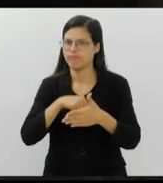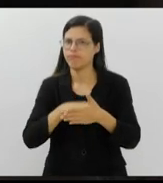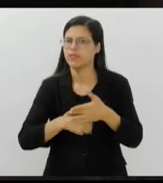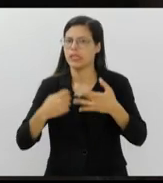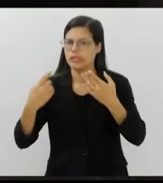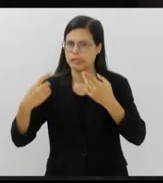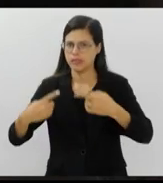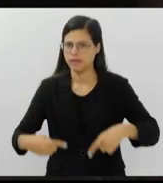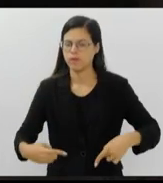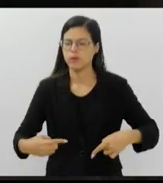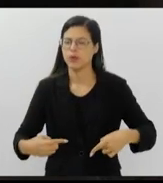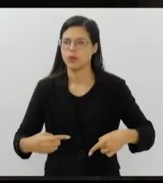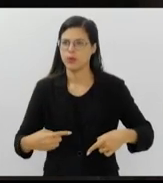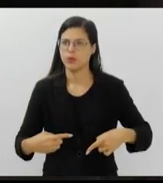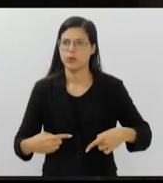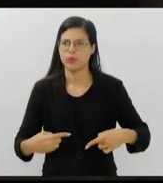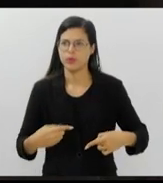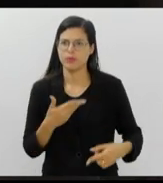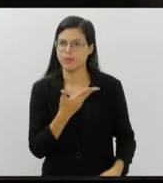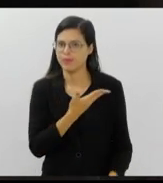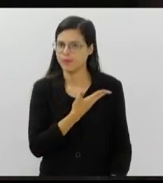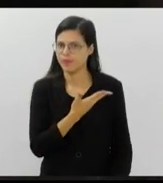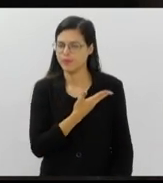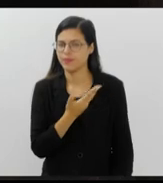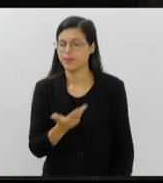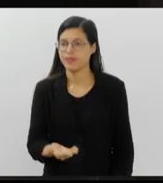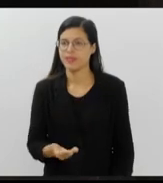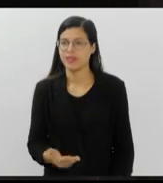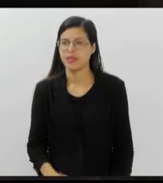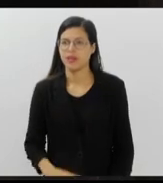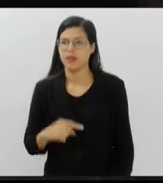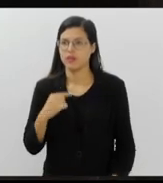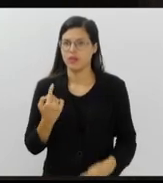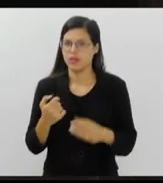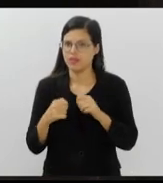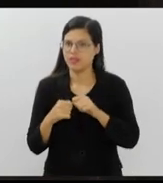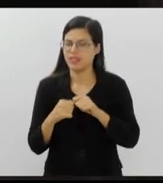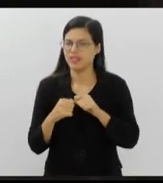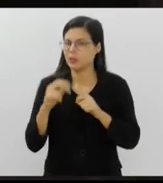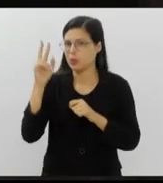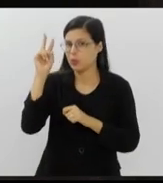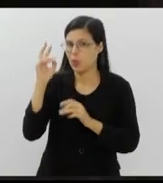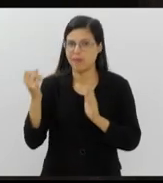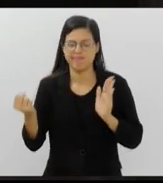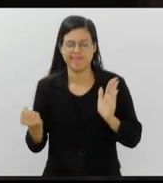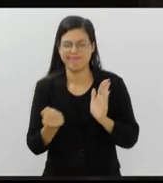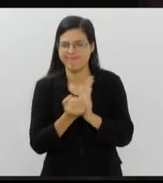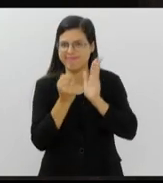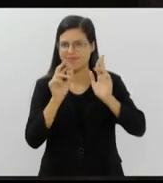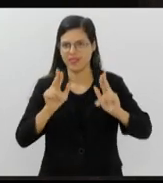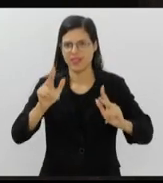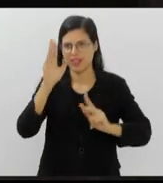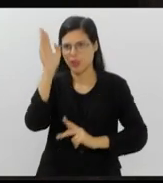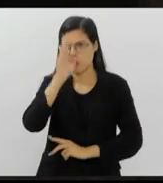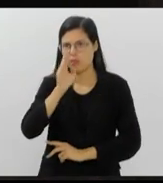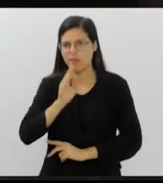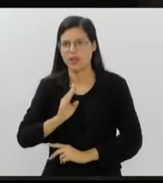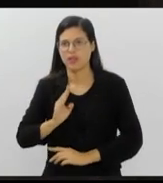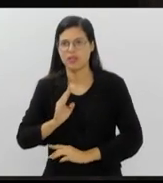amigas. Que você, apesar de estarmos fazendo história no país, ainda